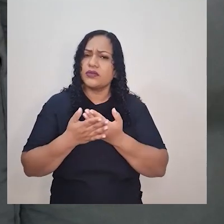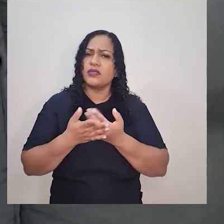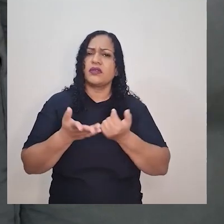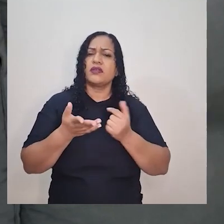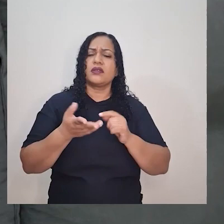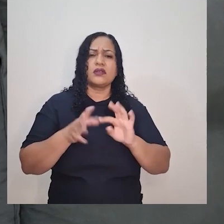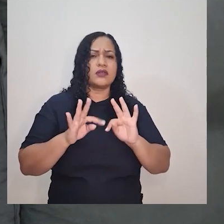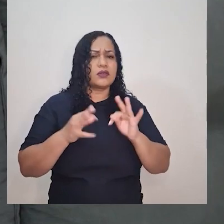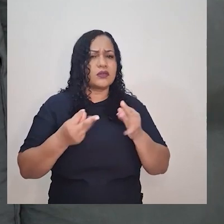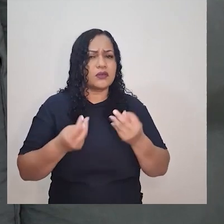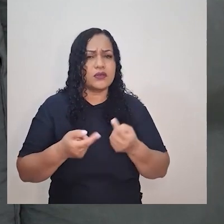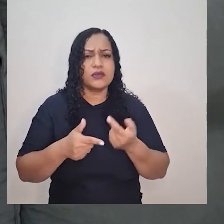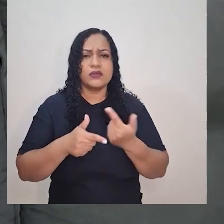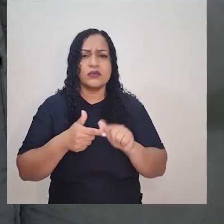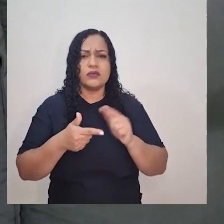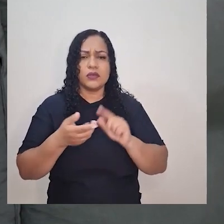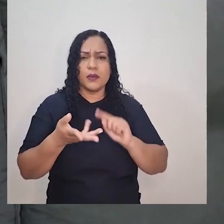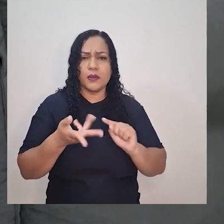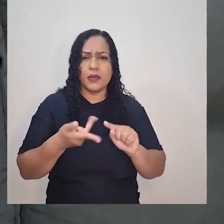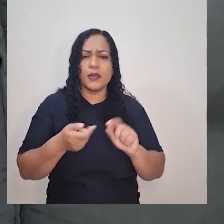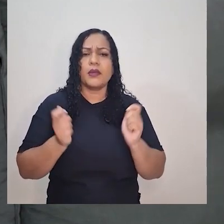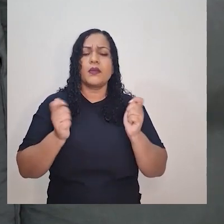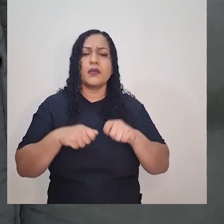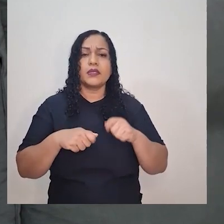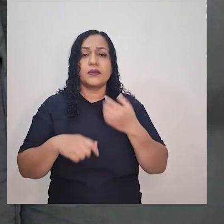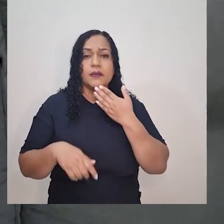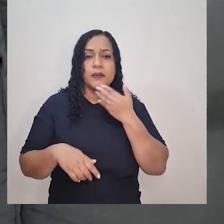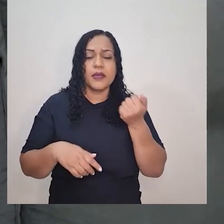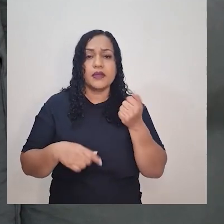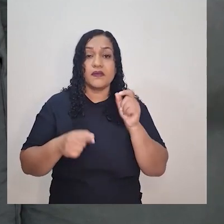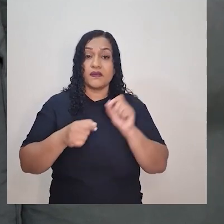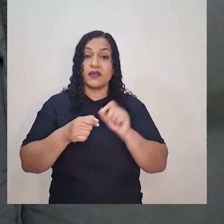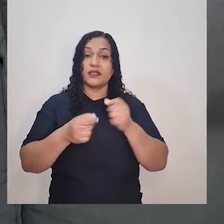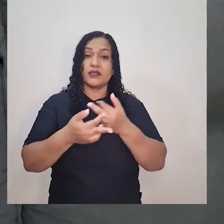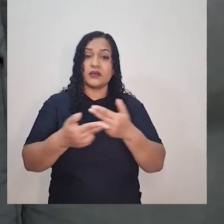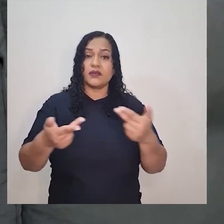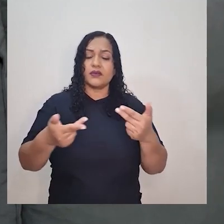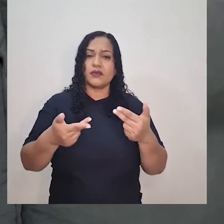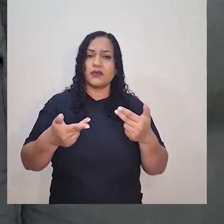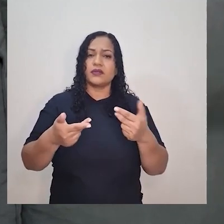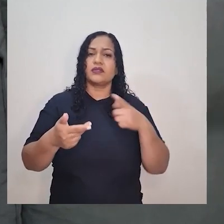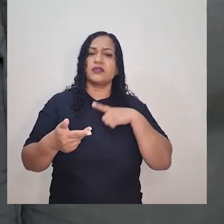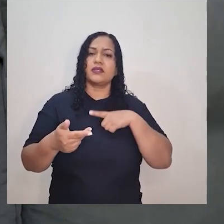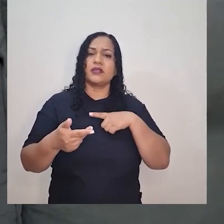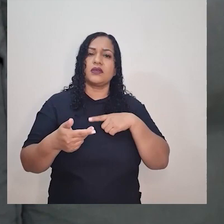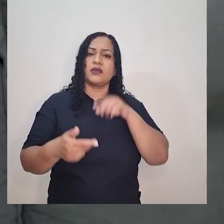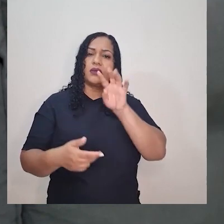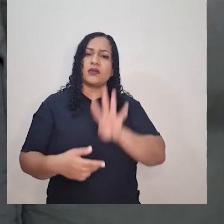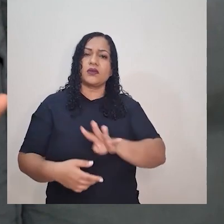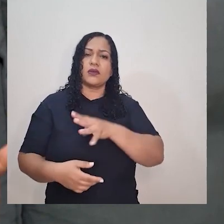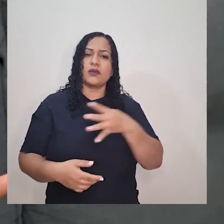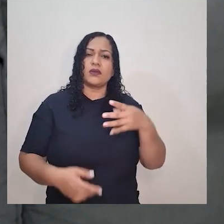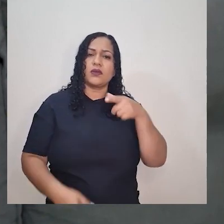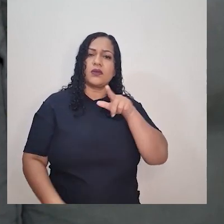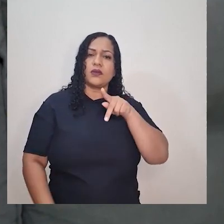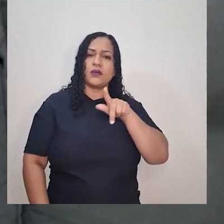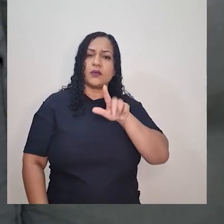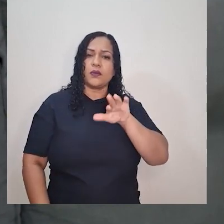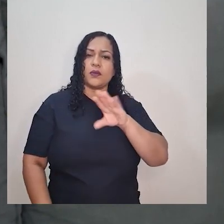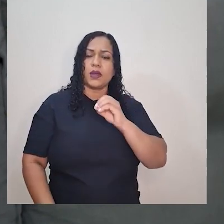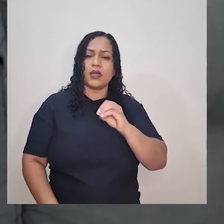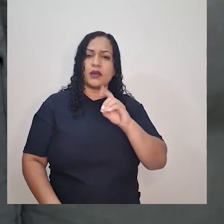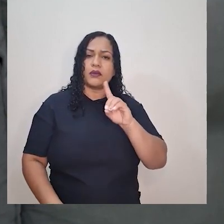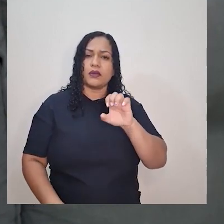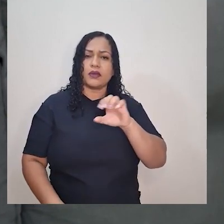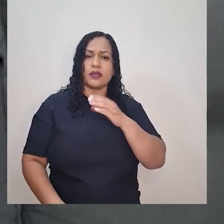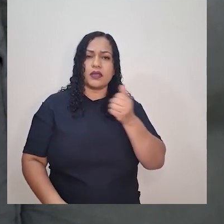questões para que eu possa operacionalizar, para que eu possa elaborar um plano de ação e melhorar tal problemática que